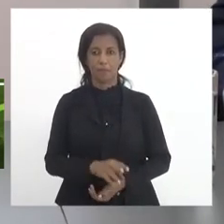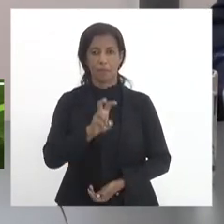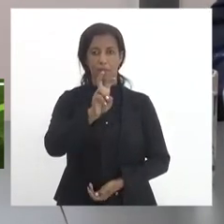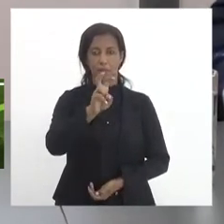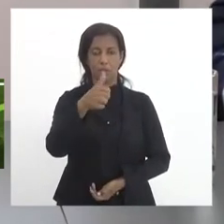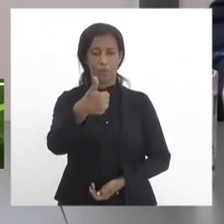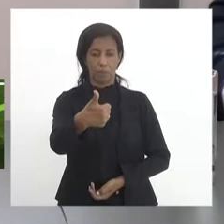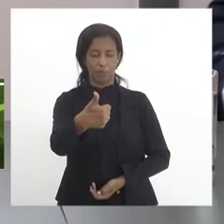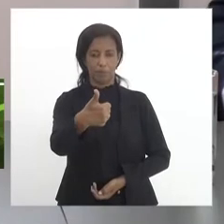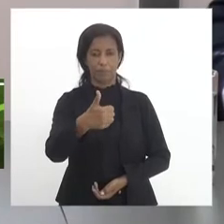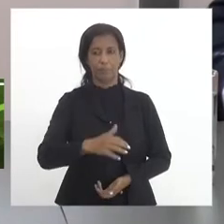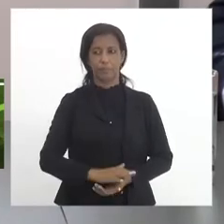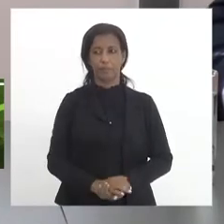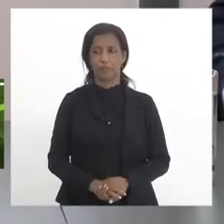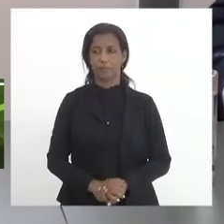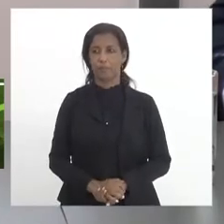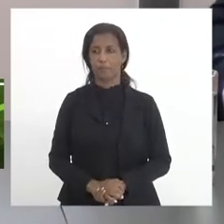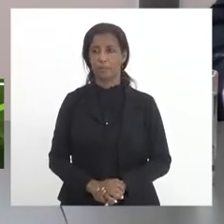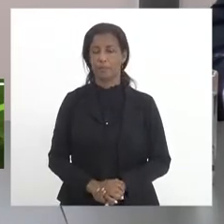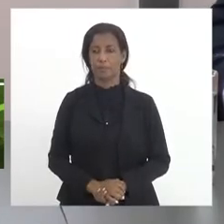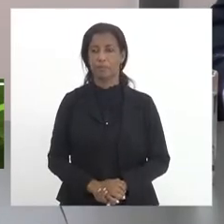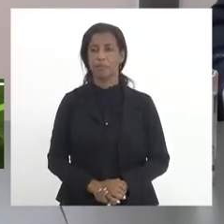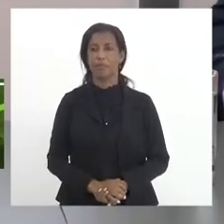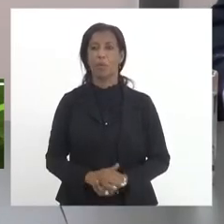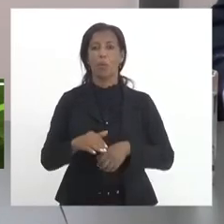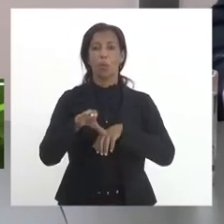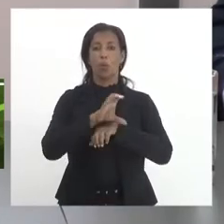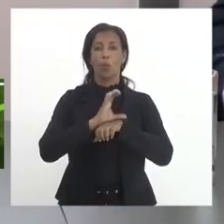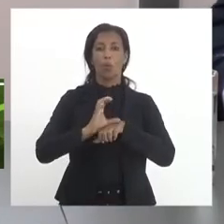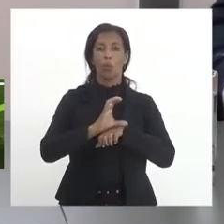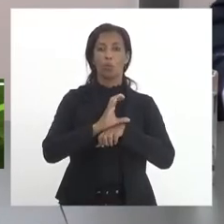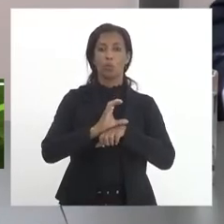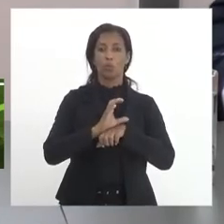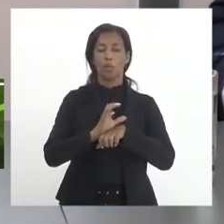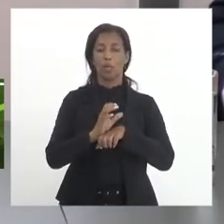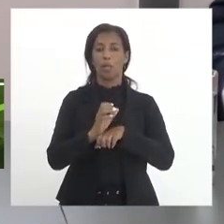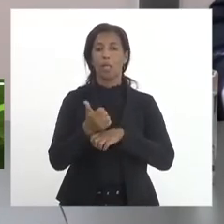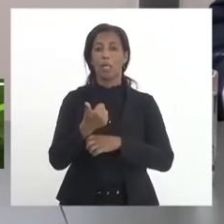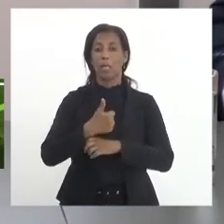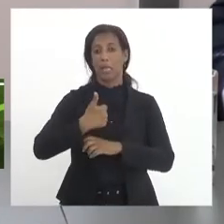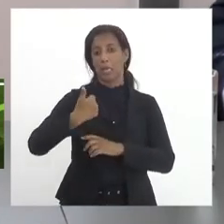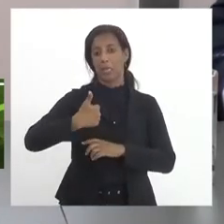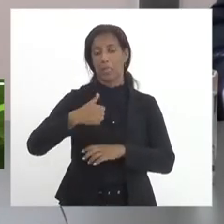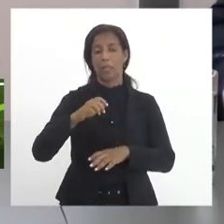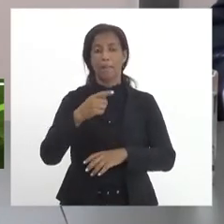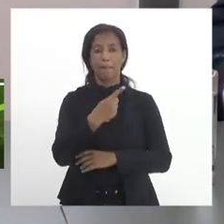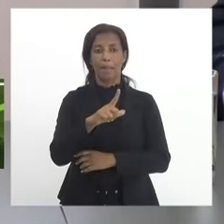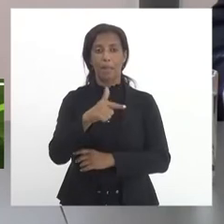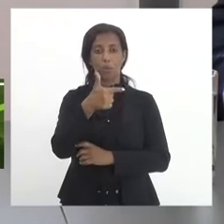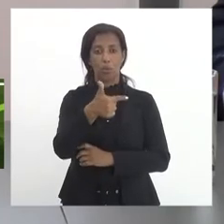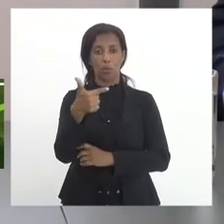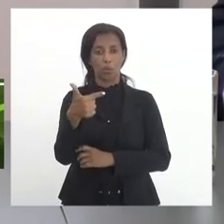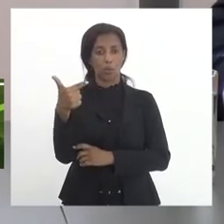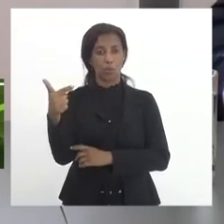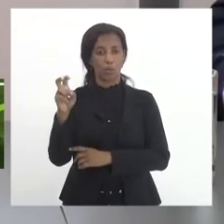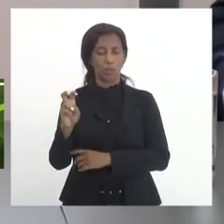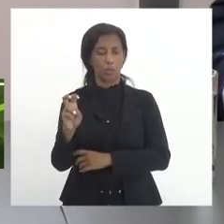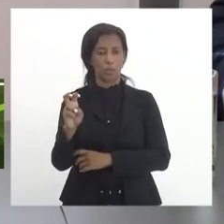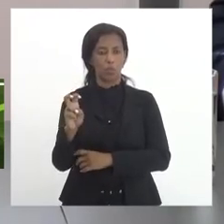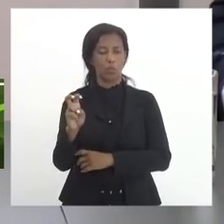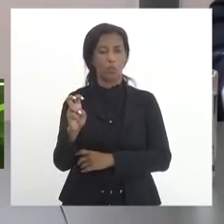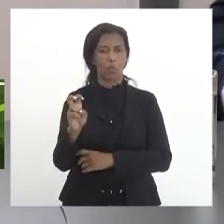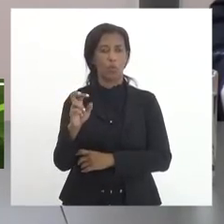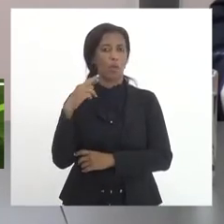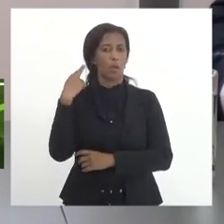51. Relator, deputado Márcio Pacheco, inconstitucionalidade, injuridicidade e legalidade. Projeto de lei 2225/2020, autoria